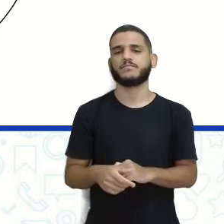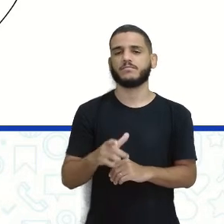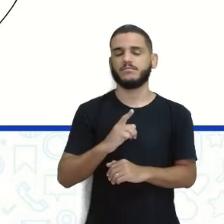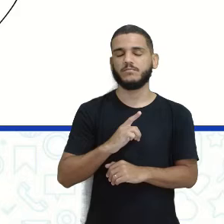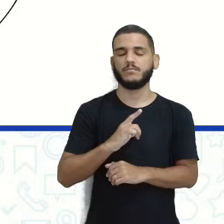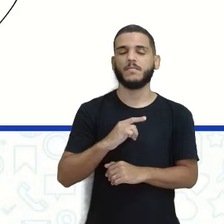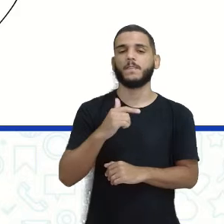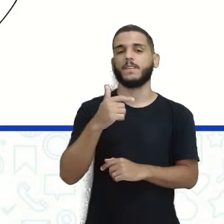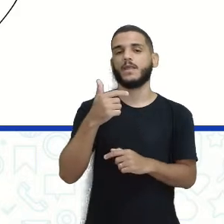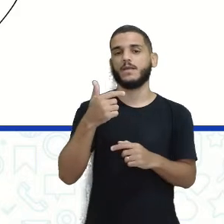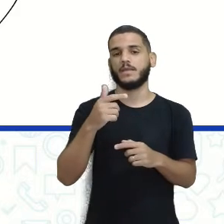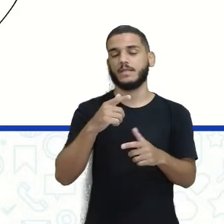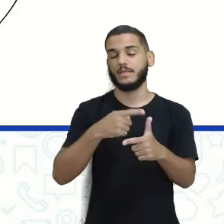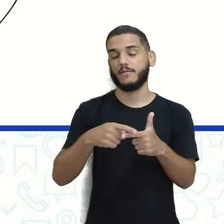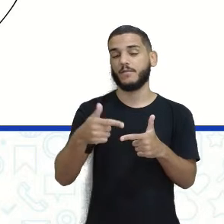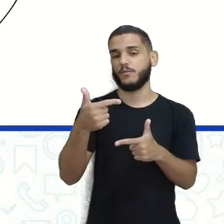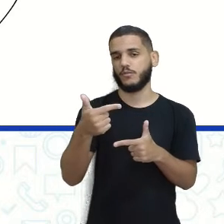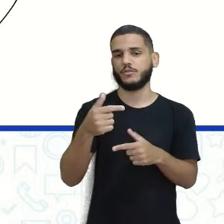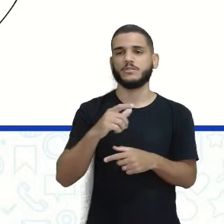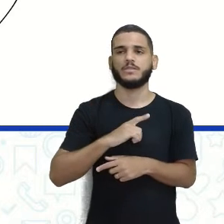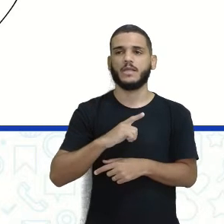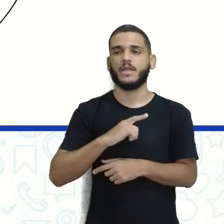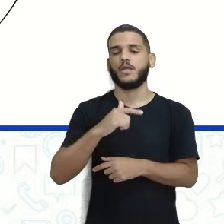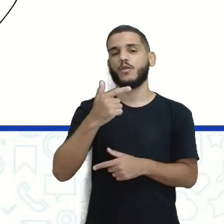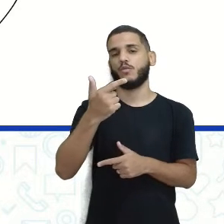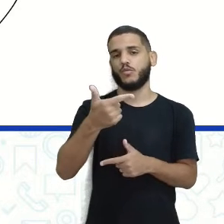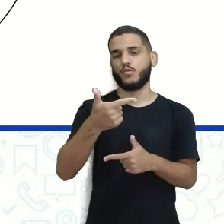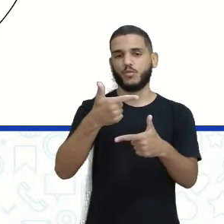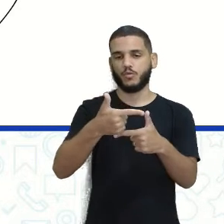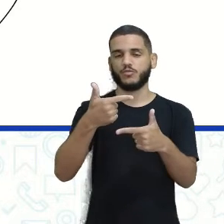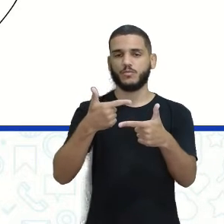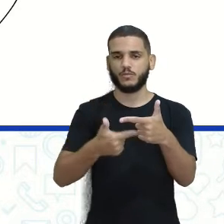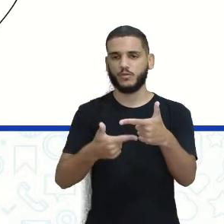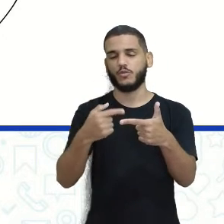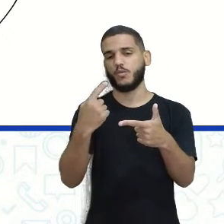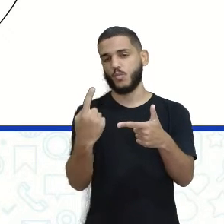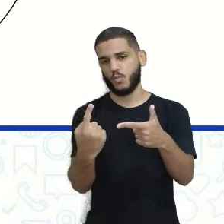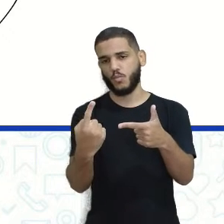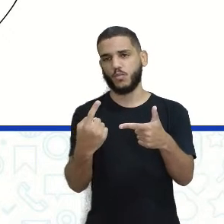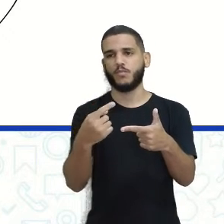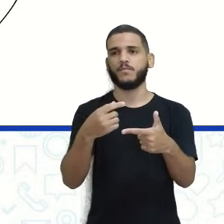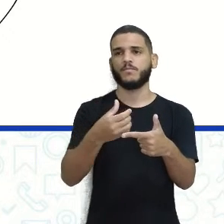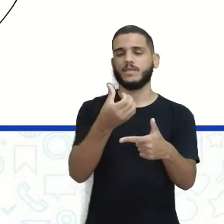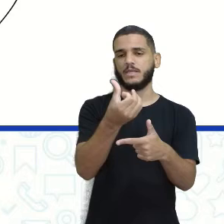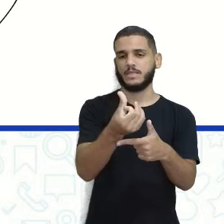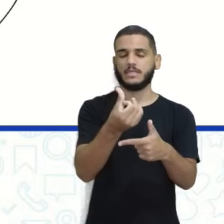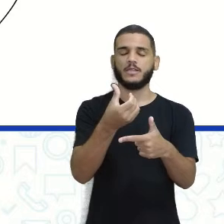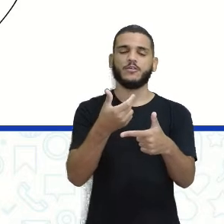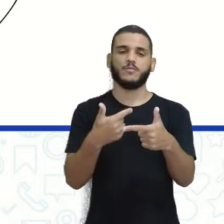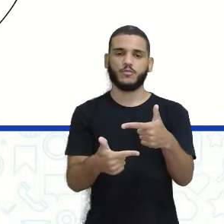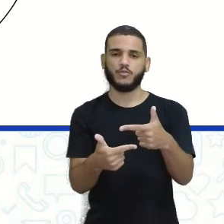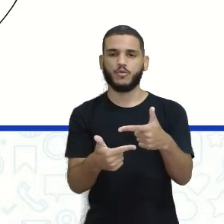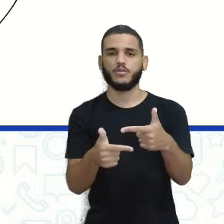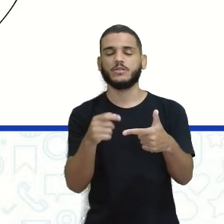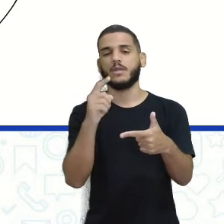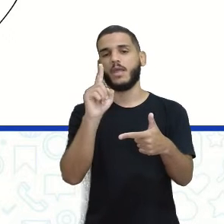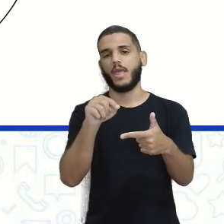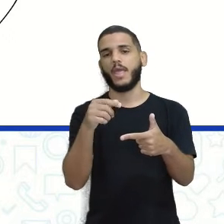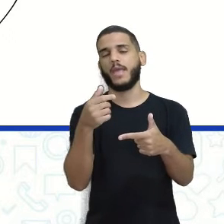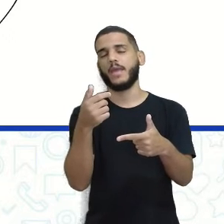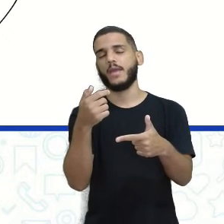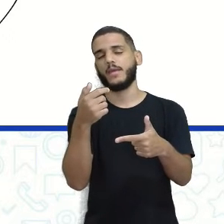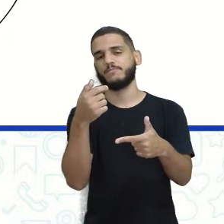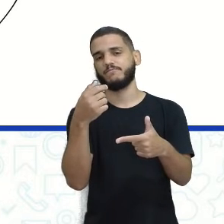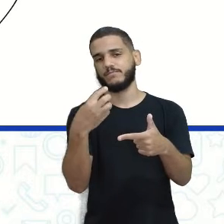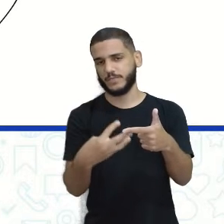2, vai ter 2 por 2 vai dar o número 1, e 6 por 2 dá o número 3. 1/3, ou se ainda no seu problema aí da